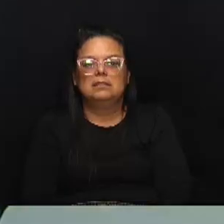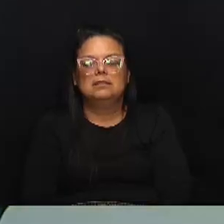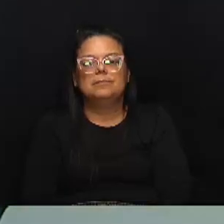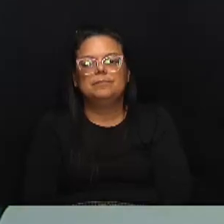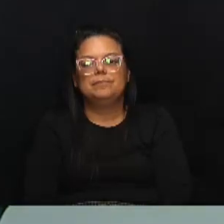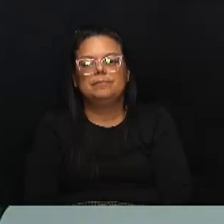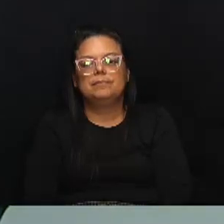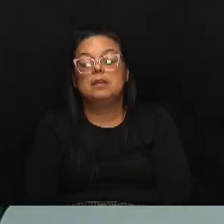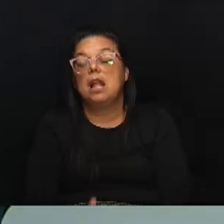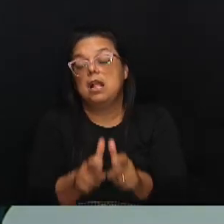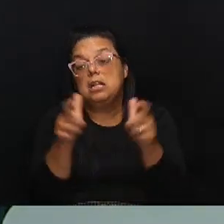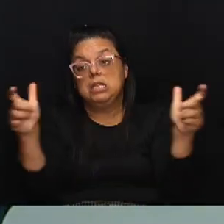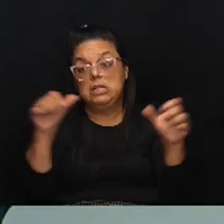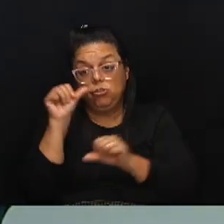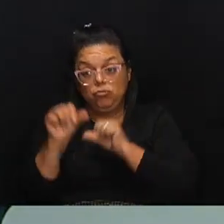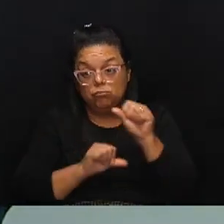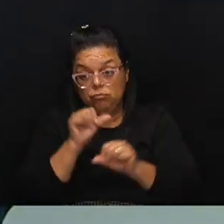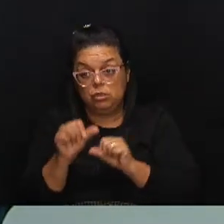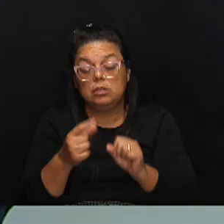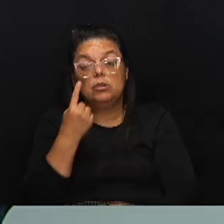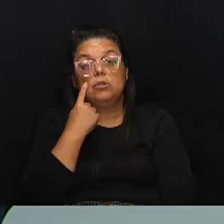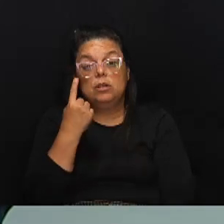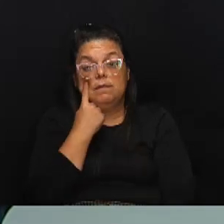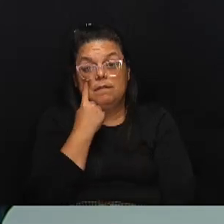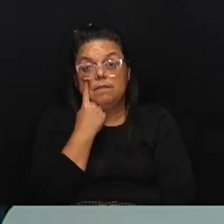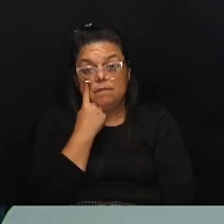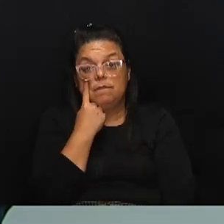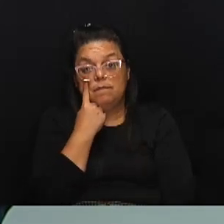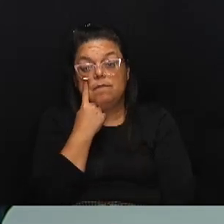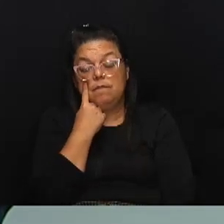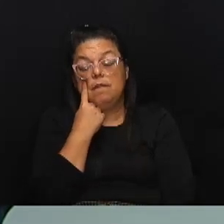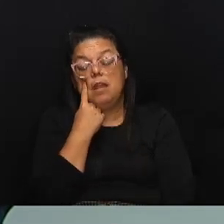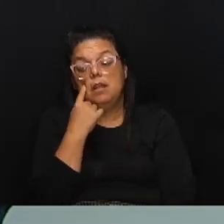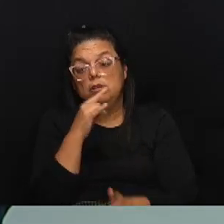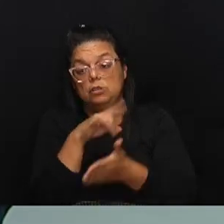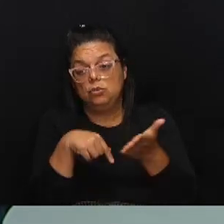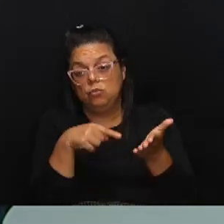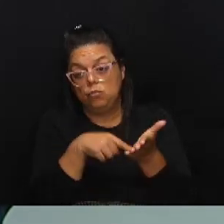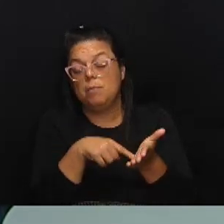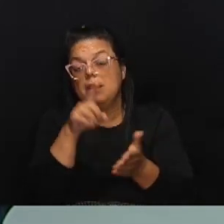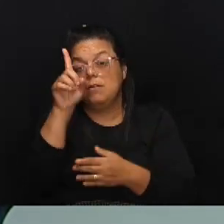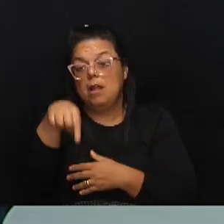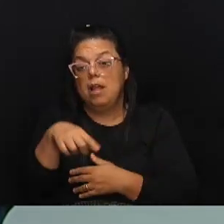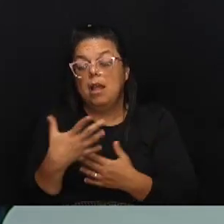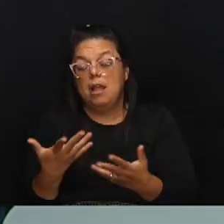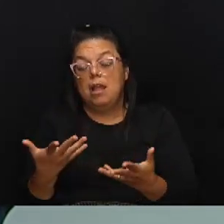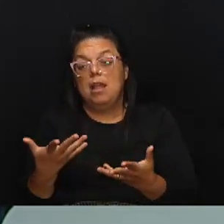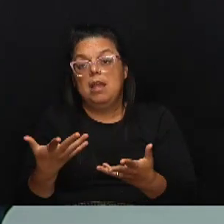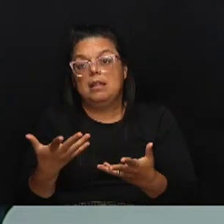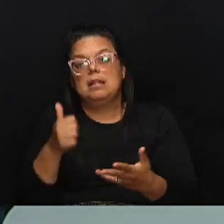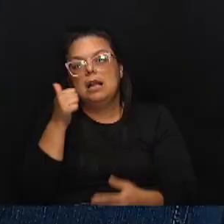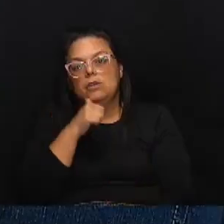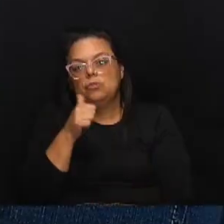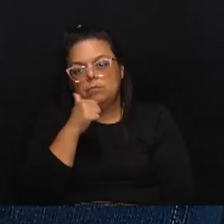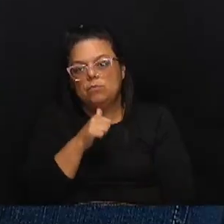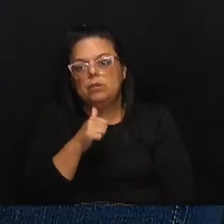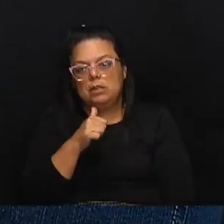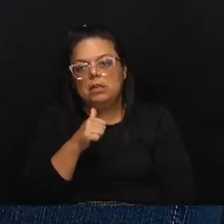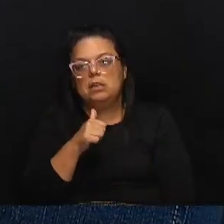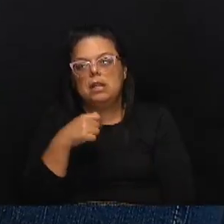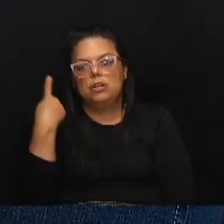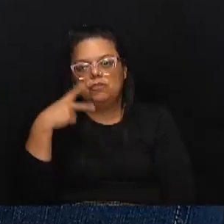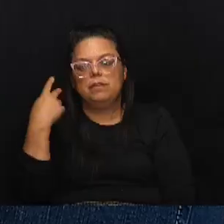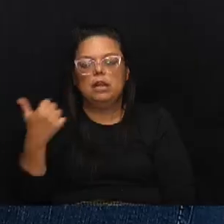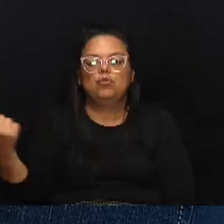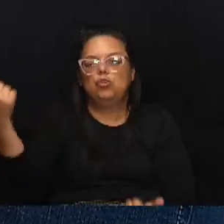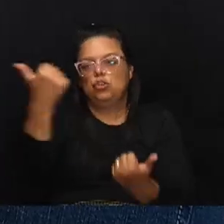A grande mudança que a gente vê aí nessa documentação começa a partir das mulheres ocupando cargos de